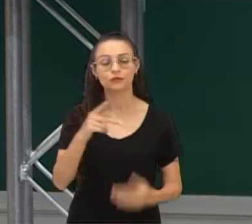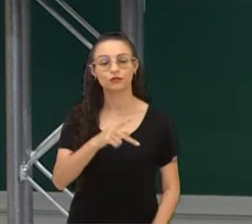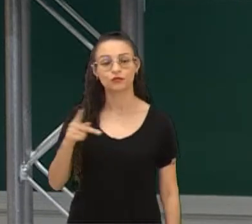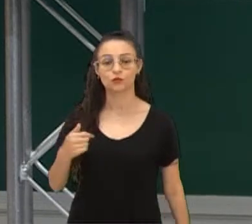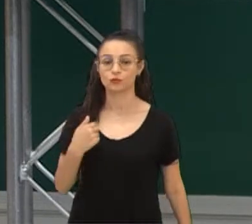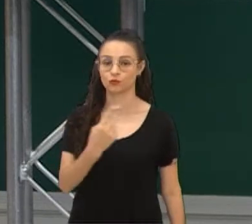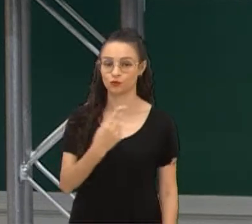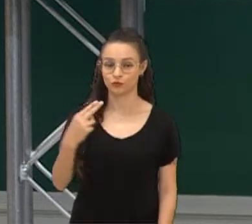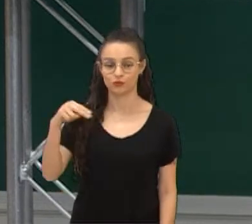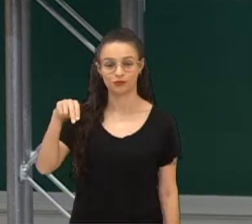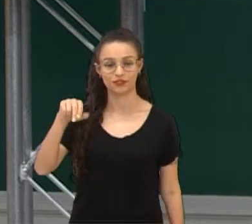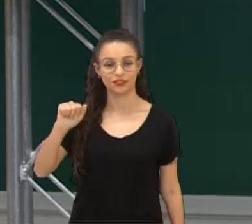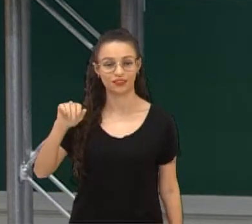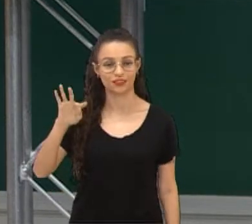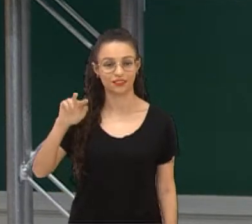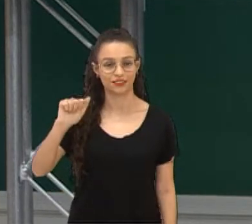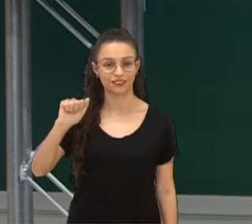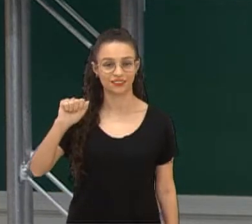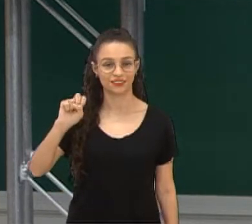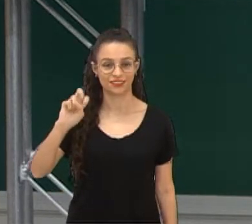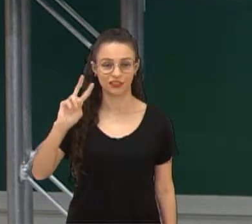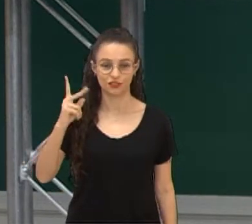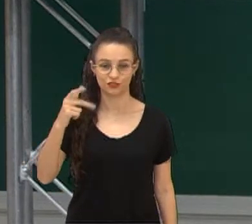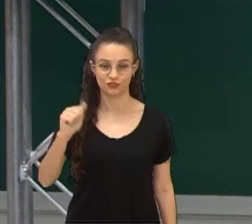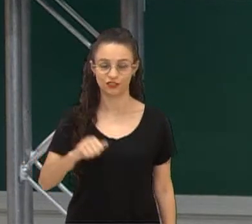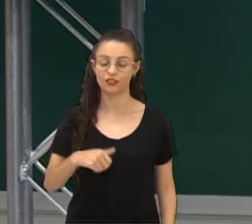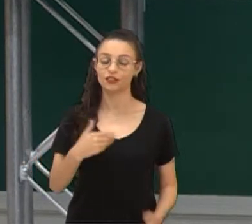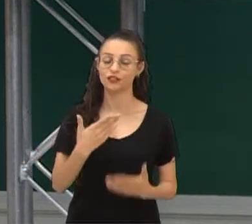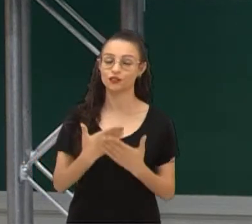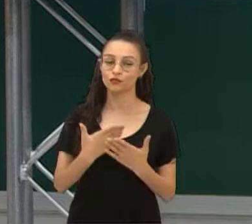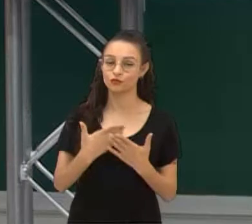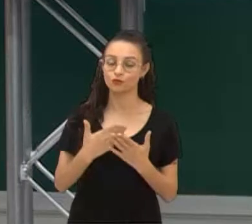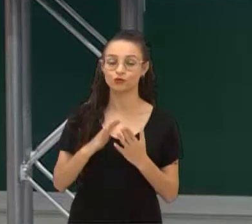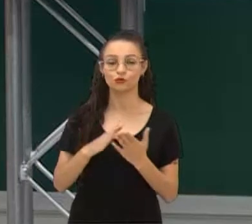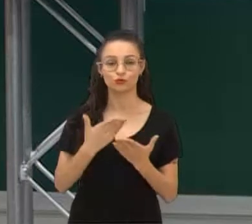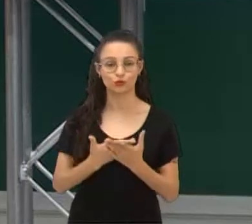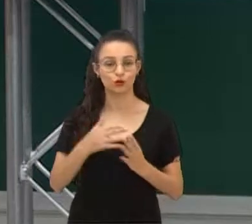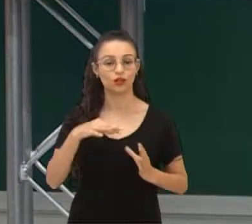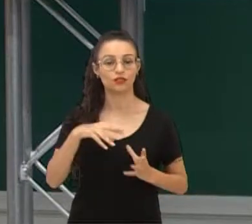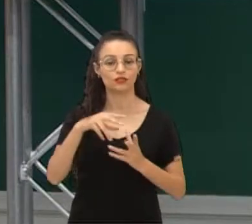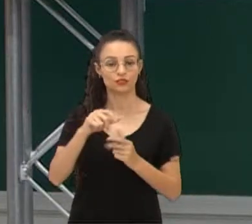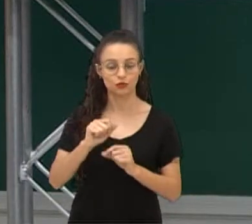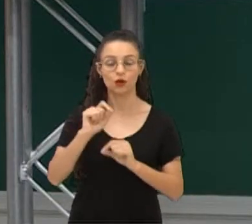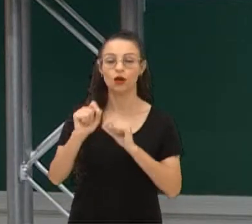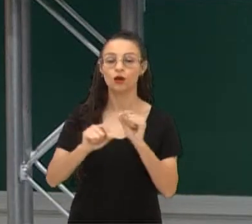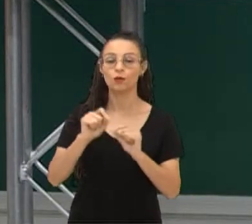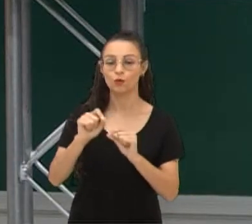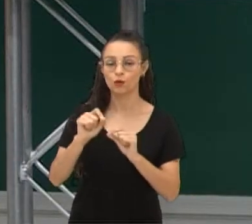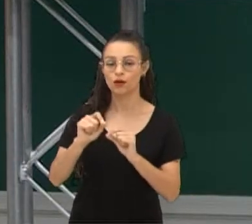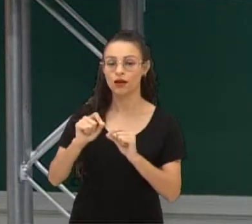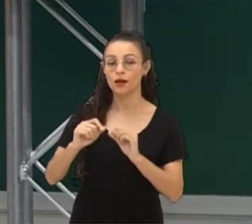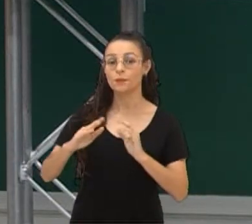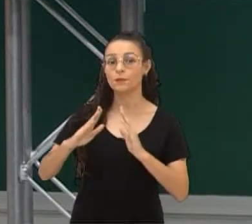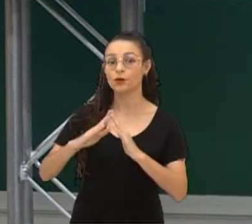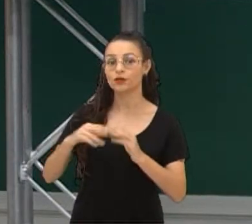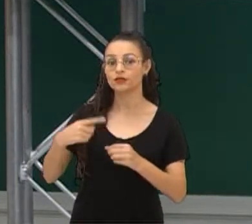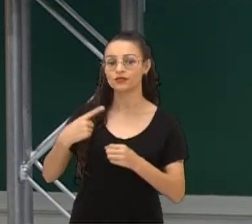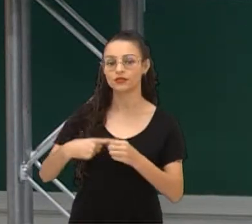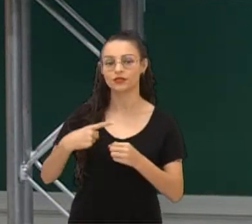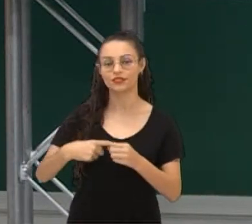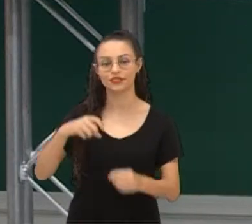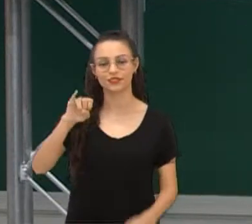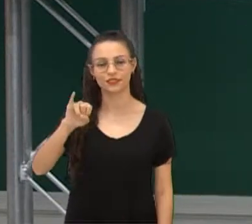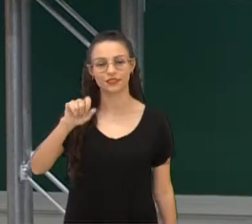Natasha estudo no Colégio Estadual Campo o professor Nilson francesc moro iguiporã